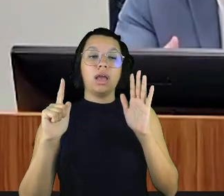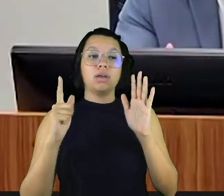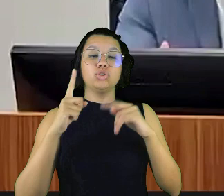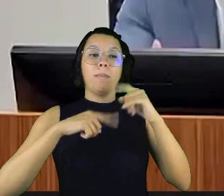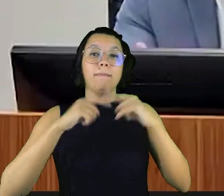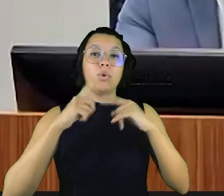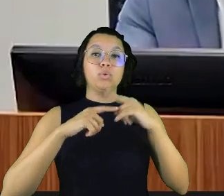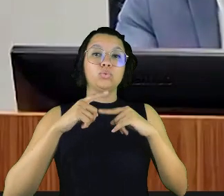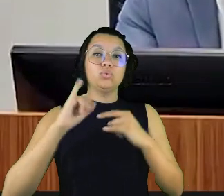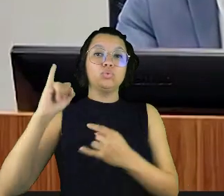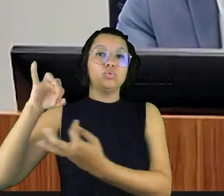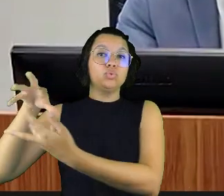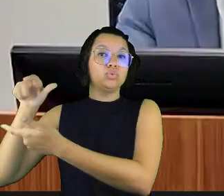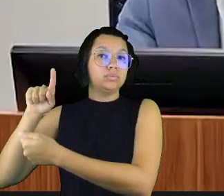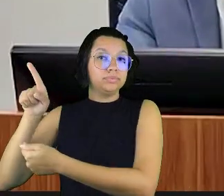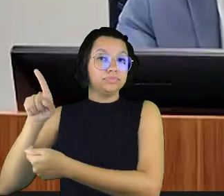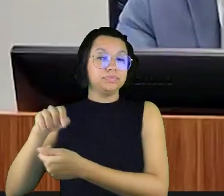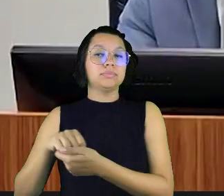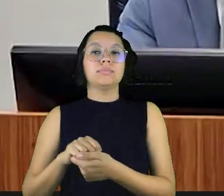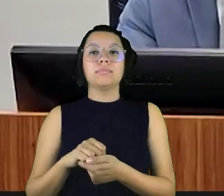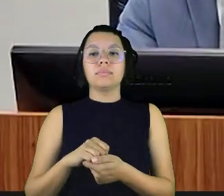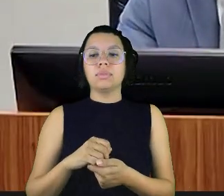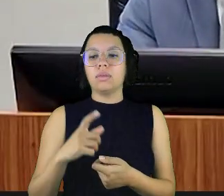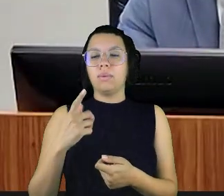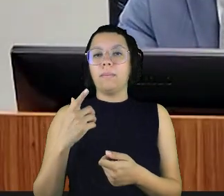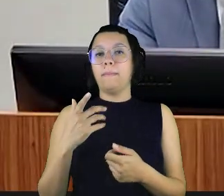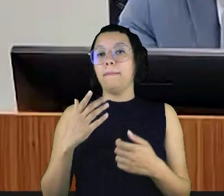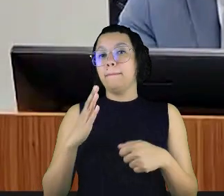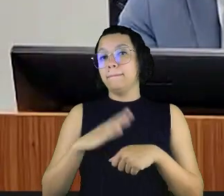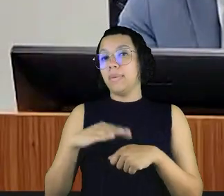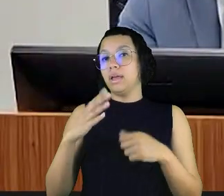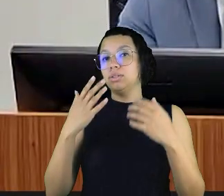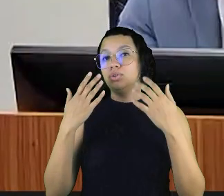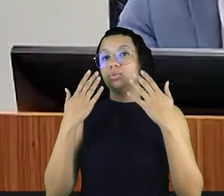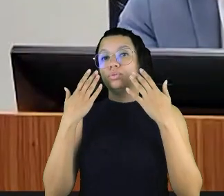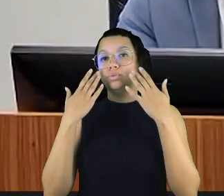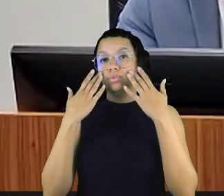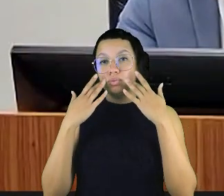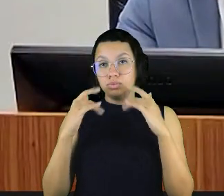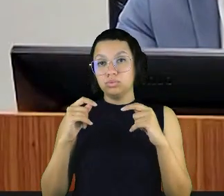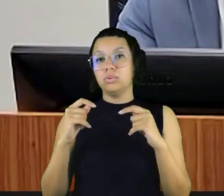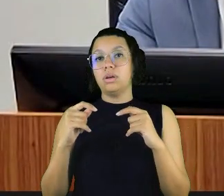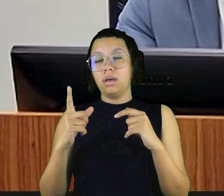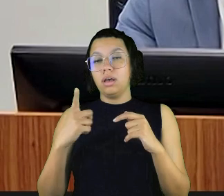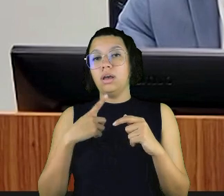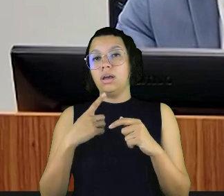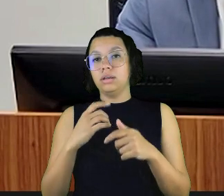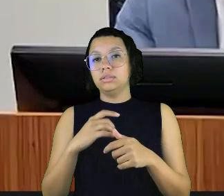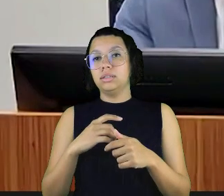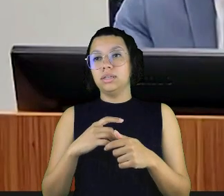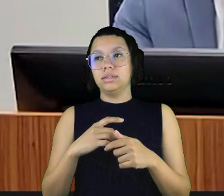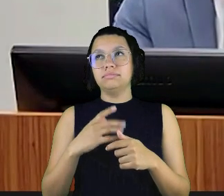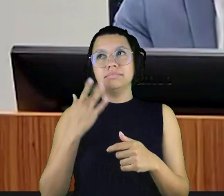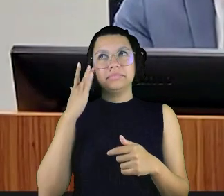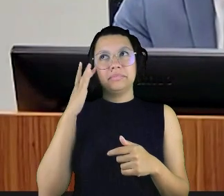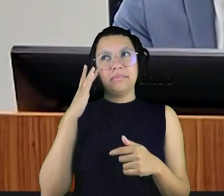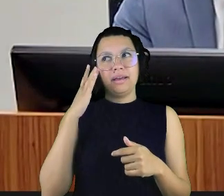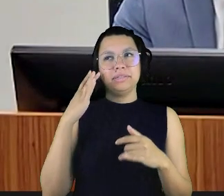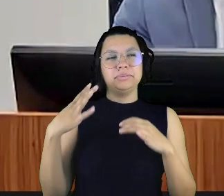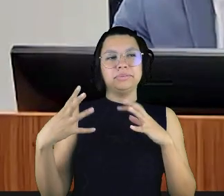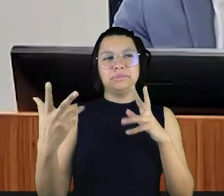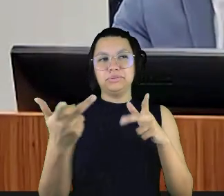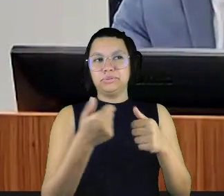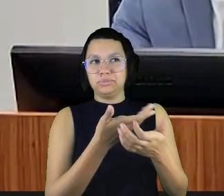Eu gosto bastante, né? Acho que todos devem gostar bastante, principalmente as